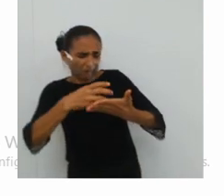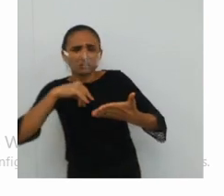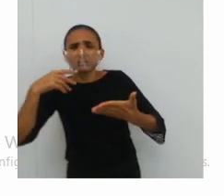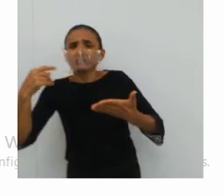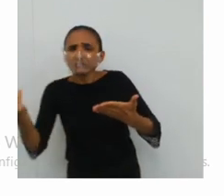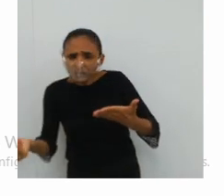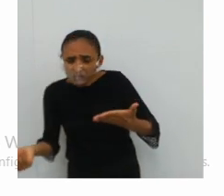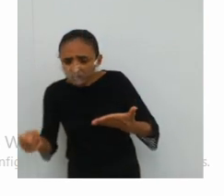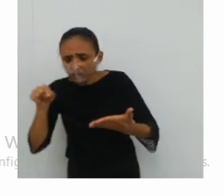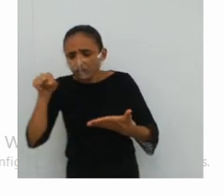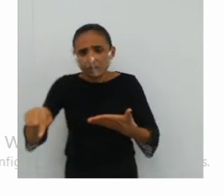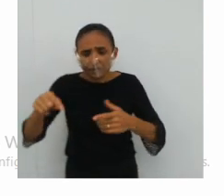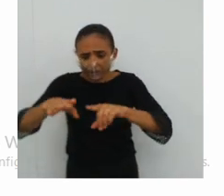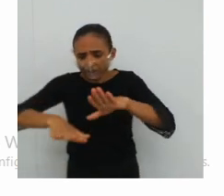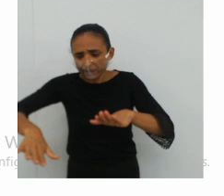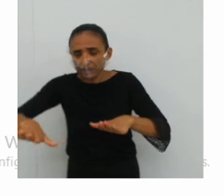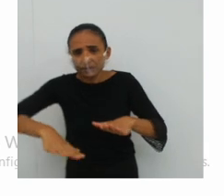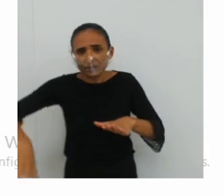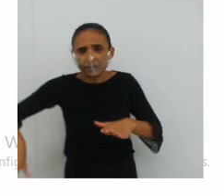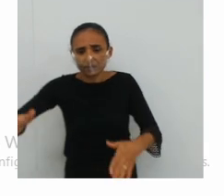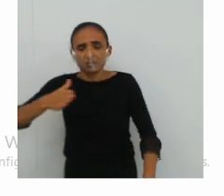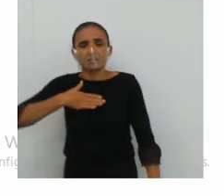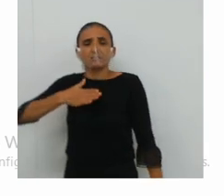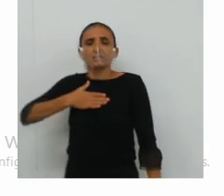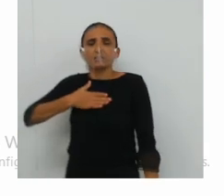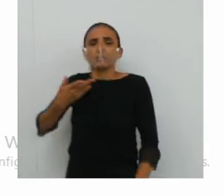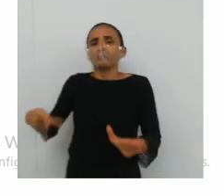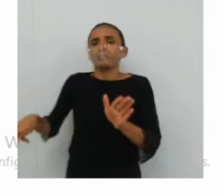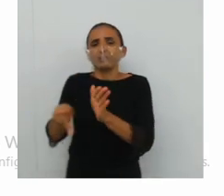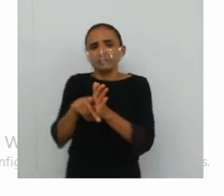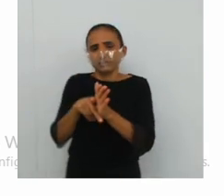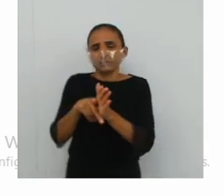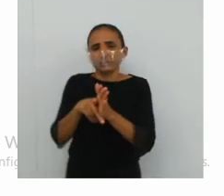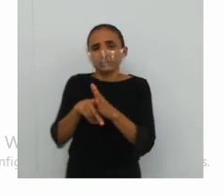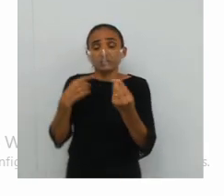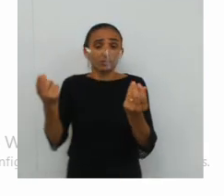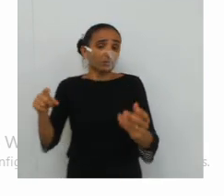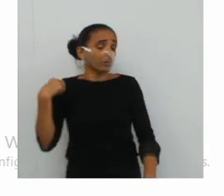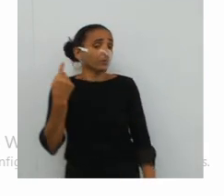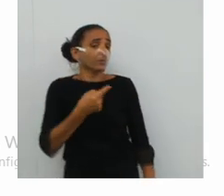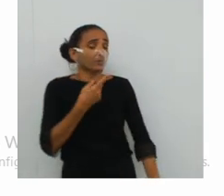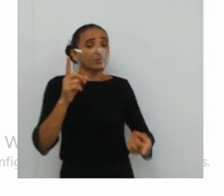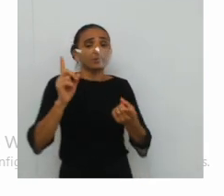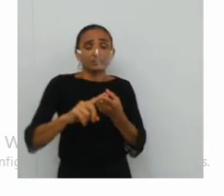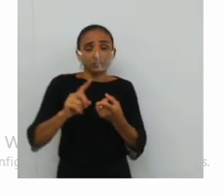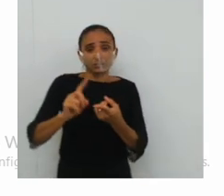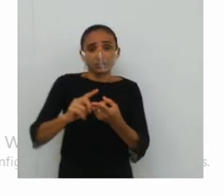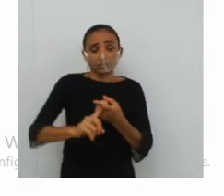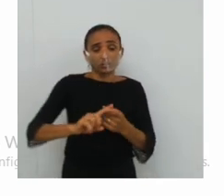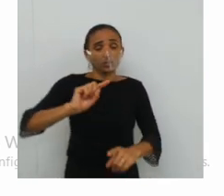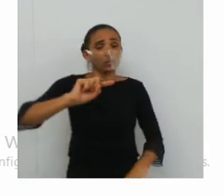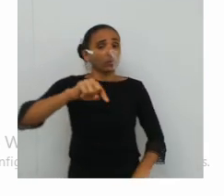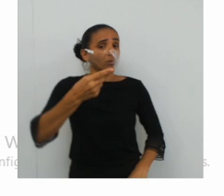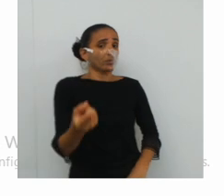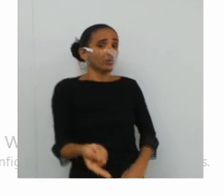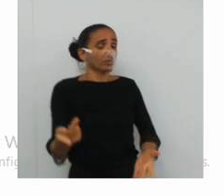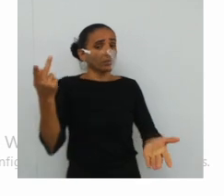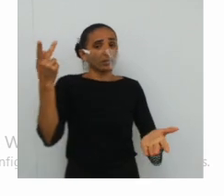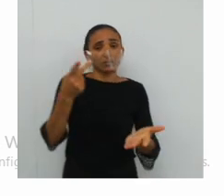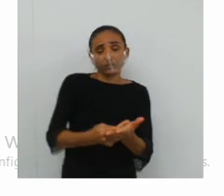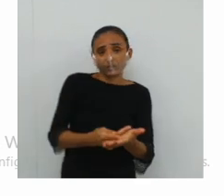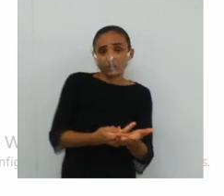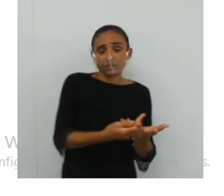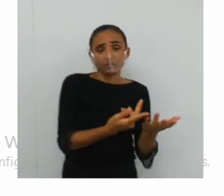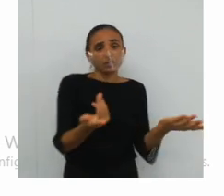ele costuma ganhar a posse dessa terra. Tá? E nós temos também outras situações. Né? Essa situação é muito comum